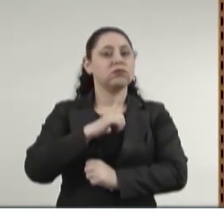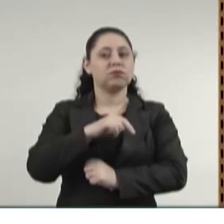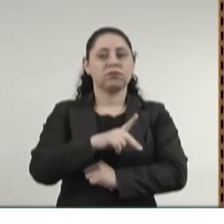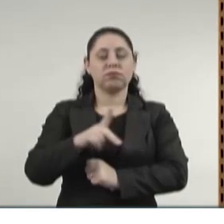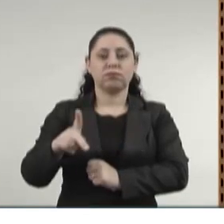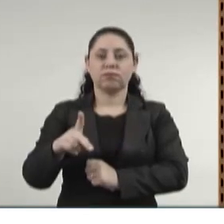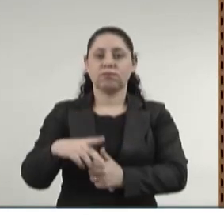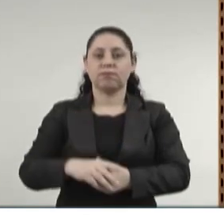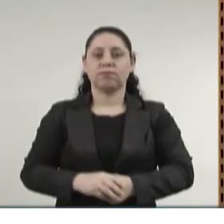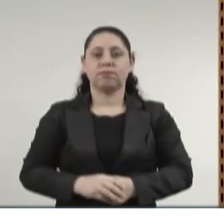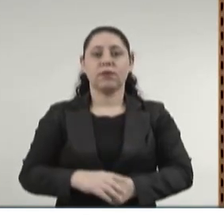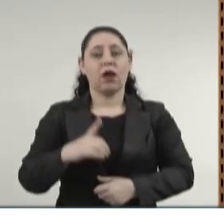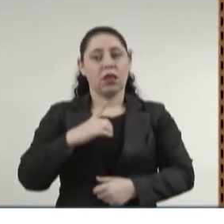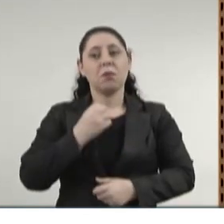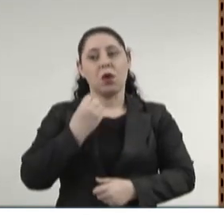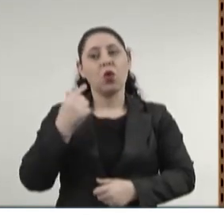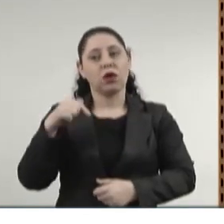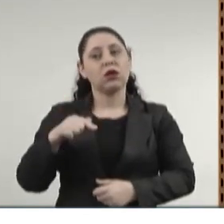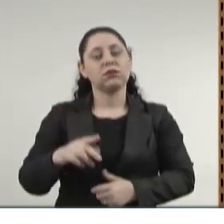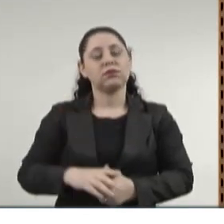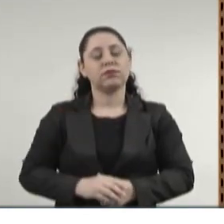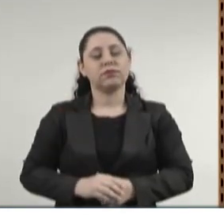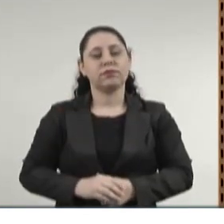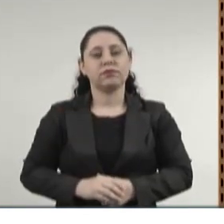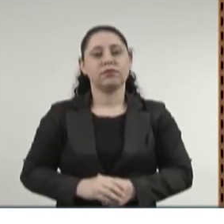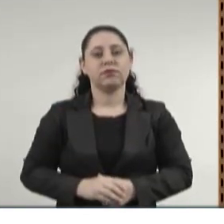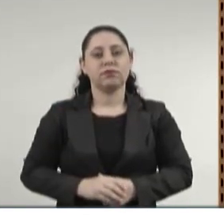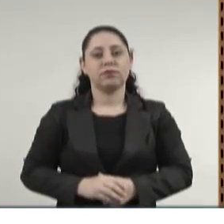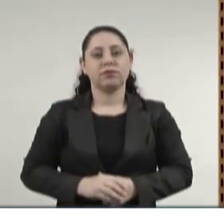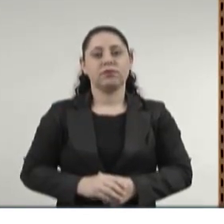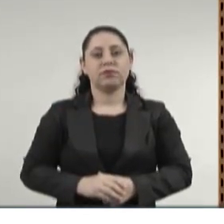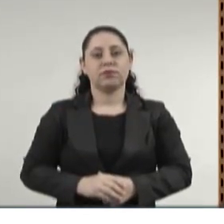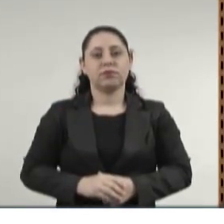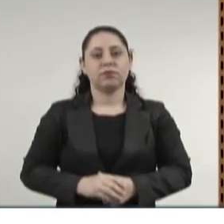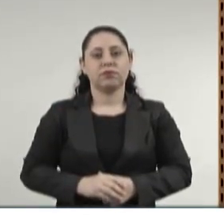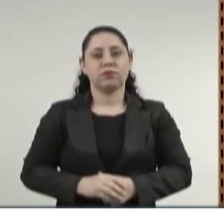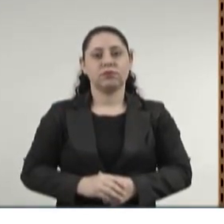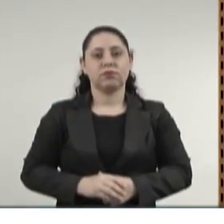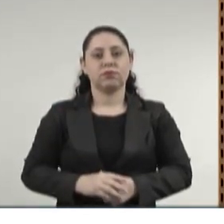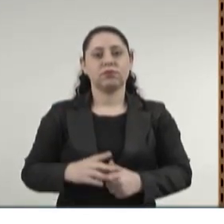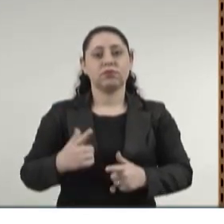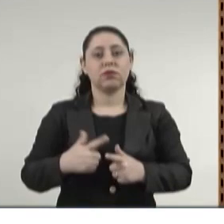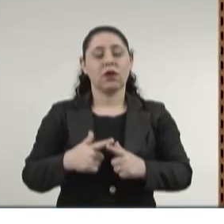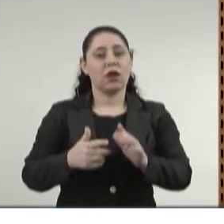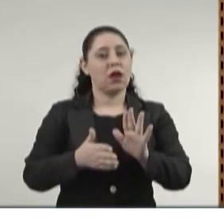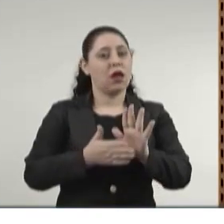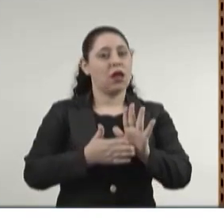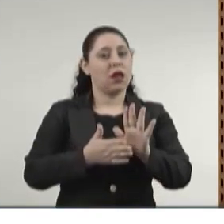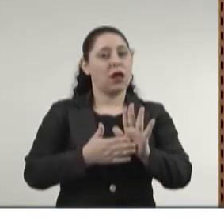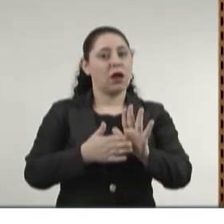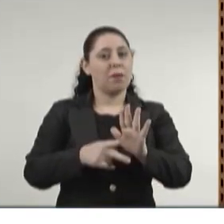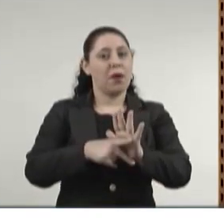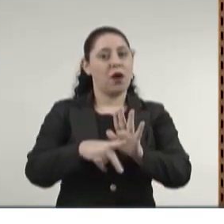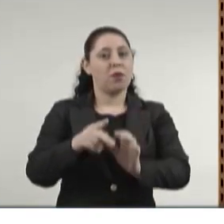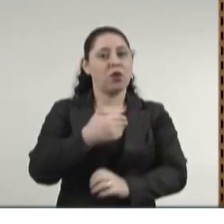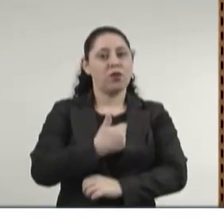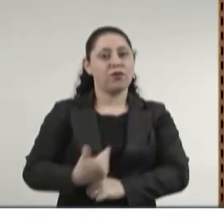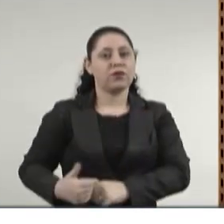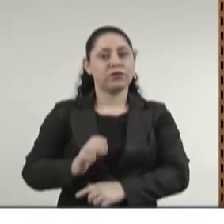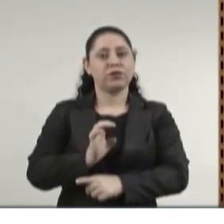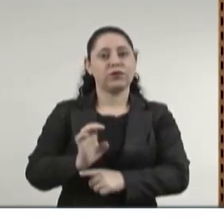presidente esteja aqui, porque essa iniciativa é do governo do